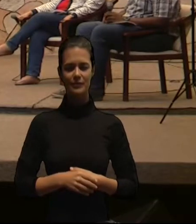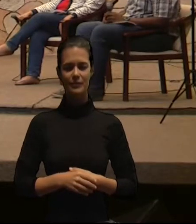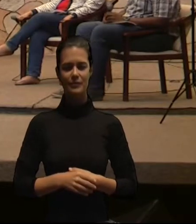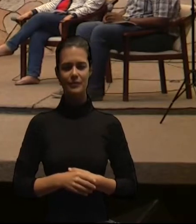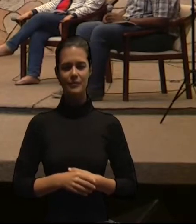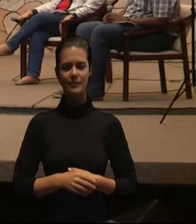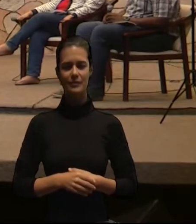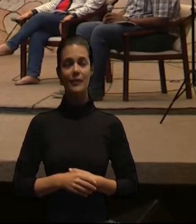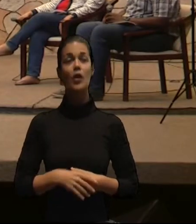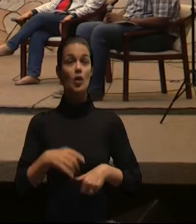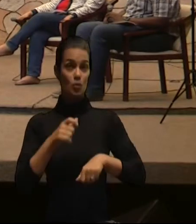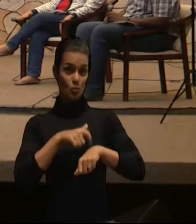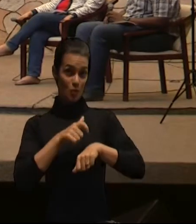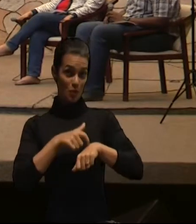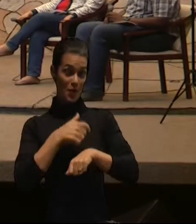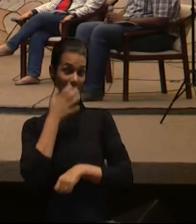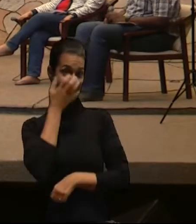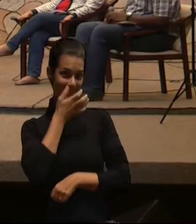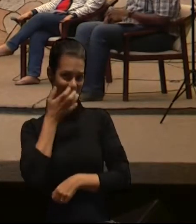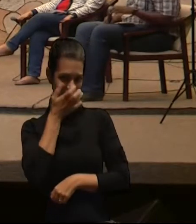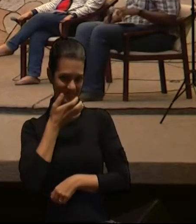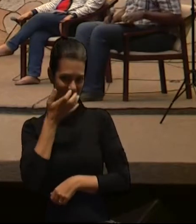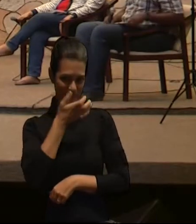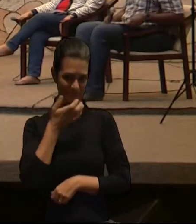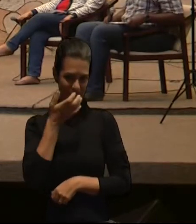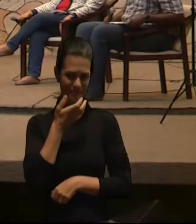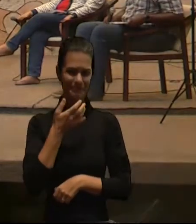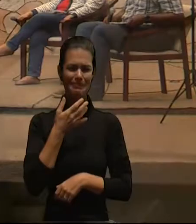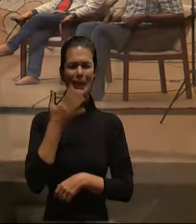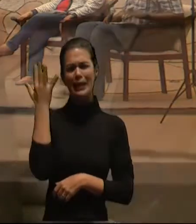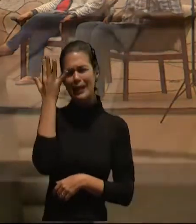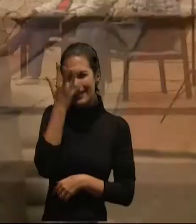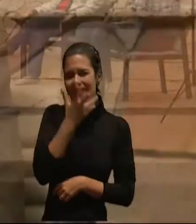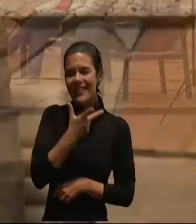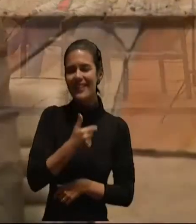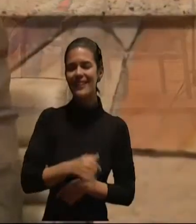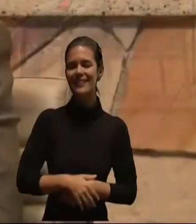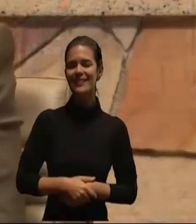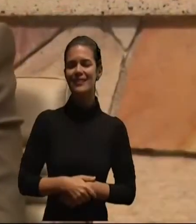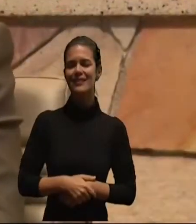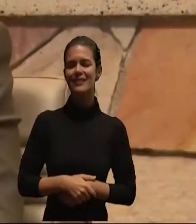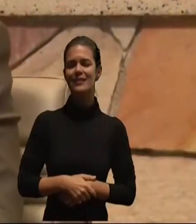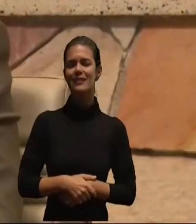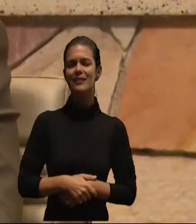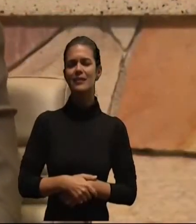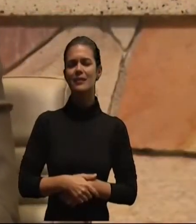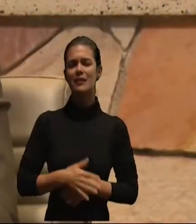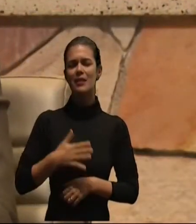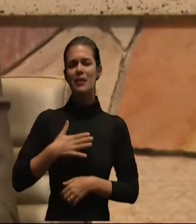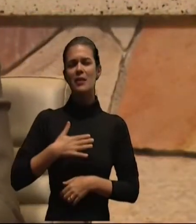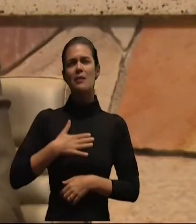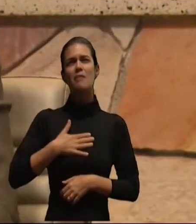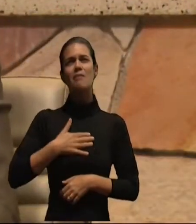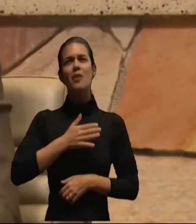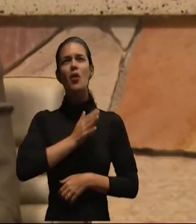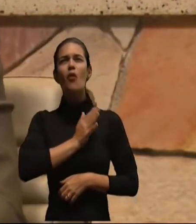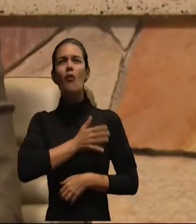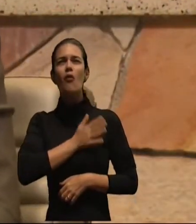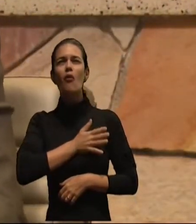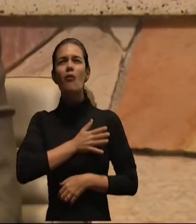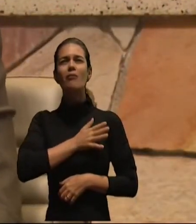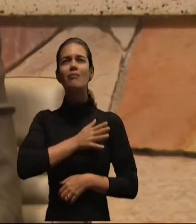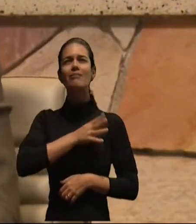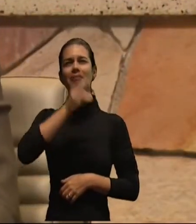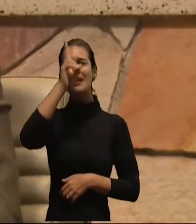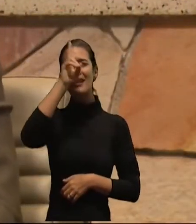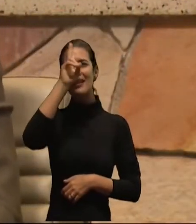Estávamos cantando este lindo cântico, veio ao meu coração a lembrança de que Jesus Cristo era